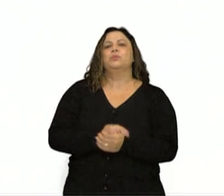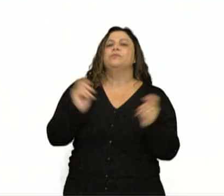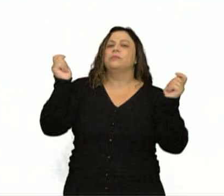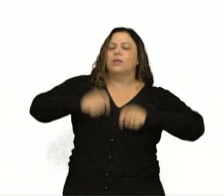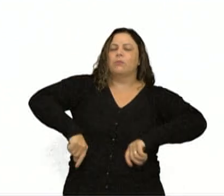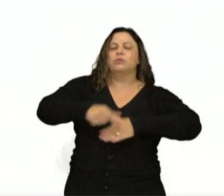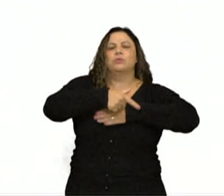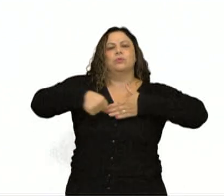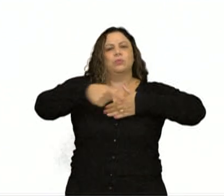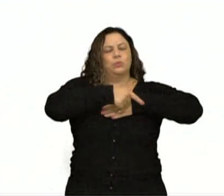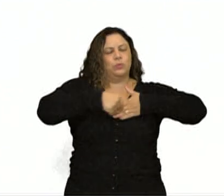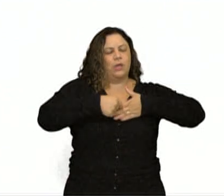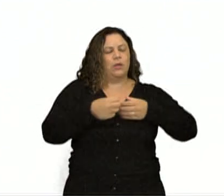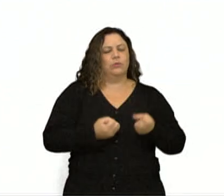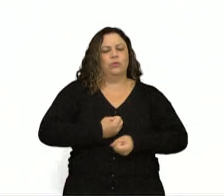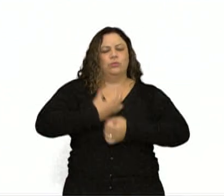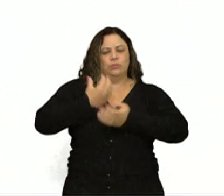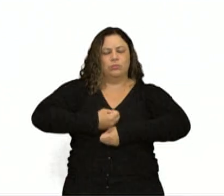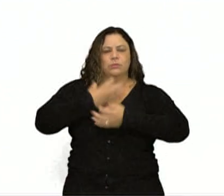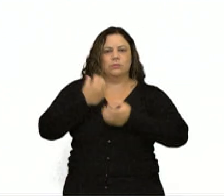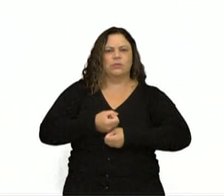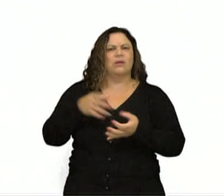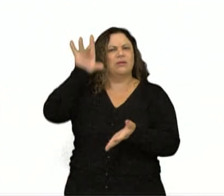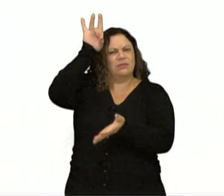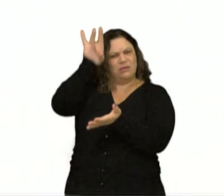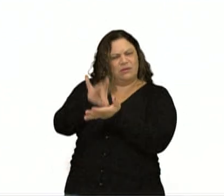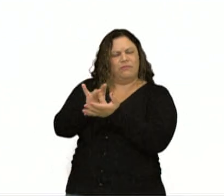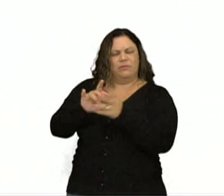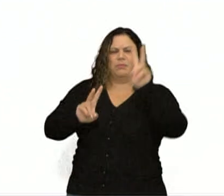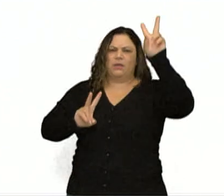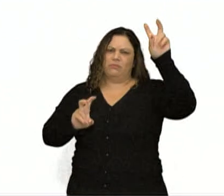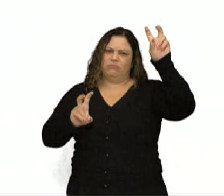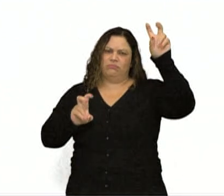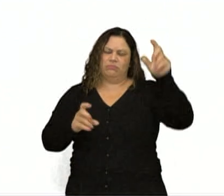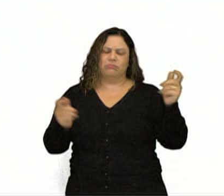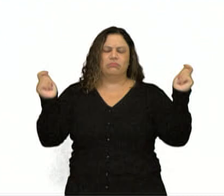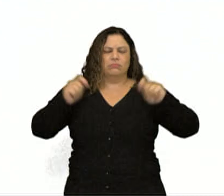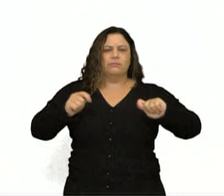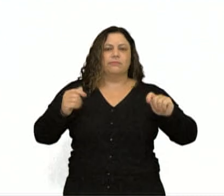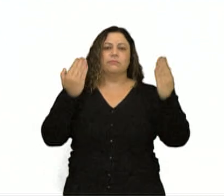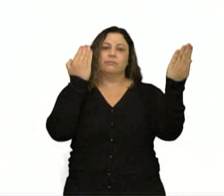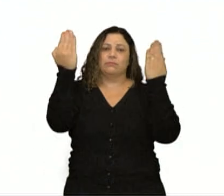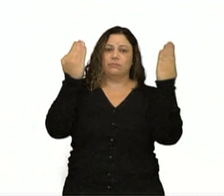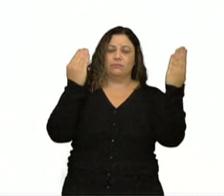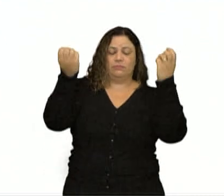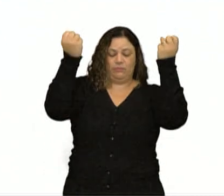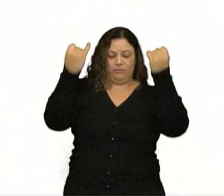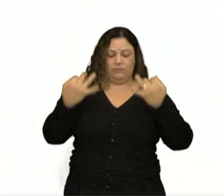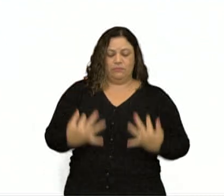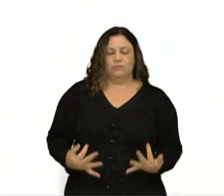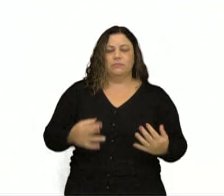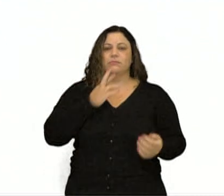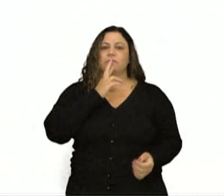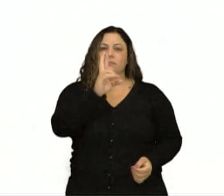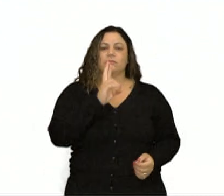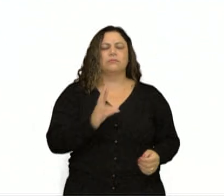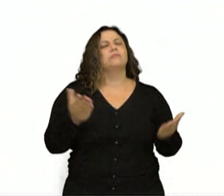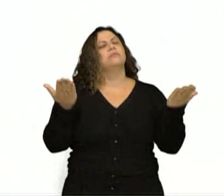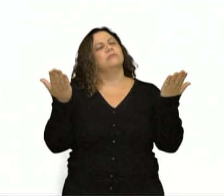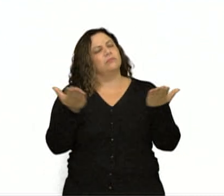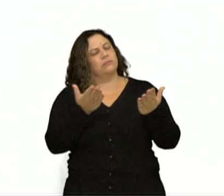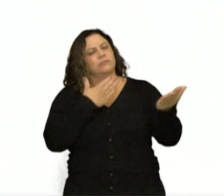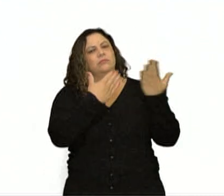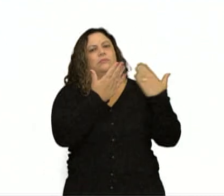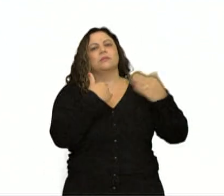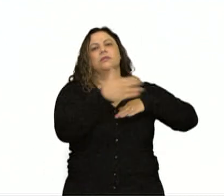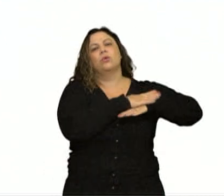de Drummond são reafirmados na fala do pesquisador? Explique sua resposta. Por mais que eu tenha conversado já com vocês,